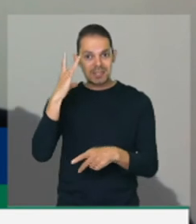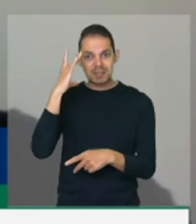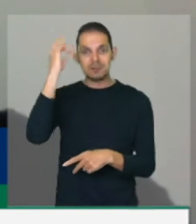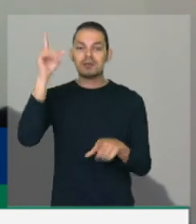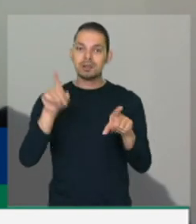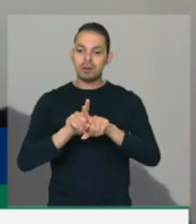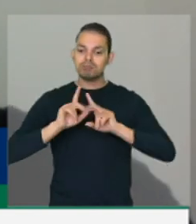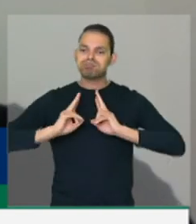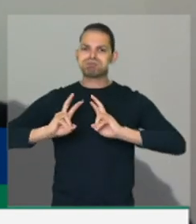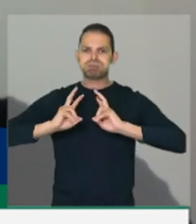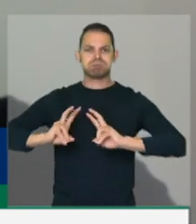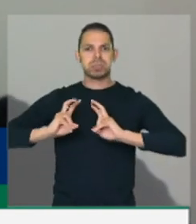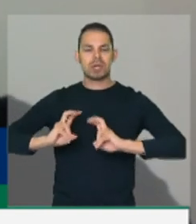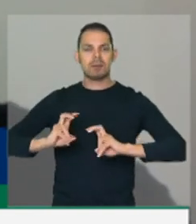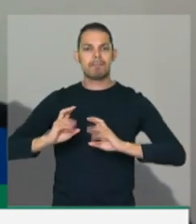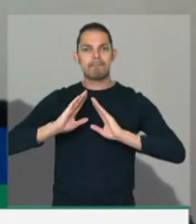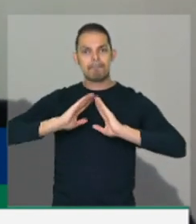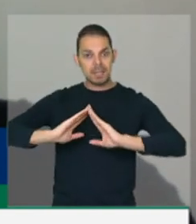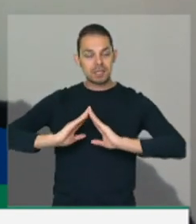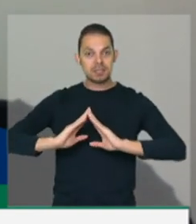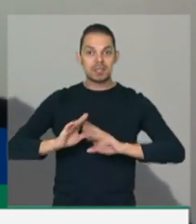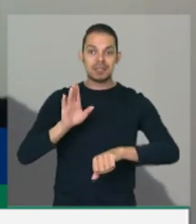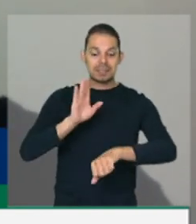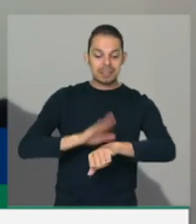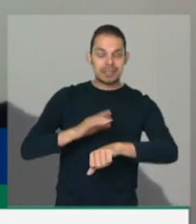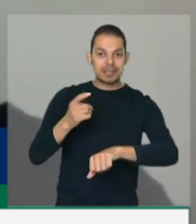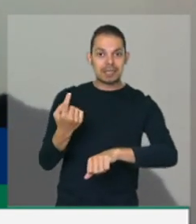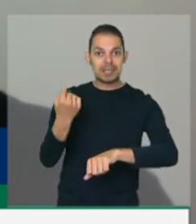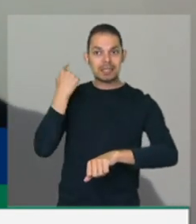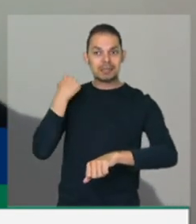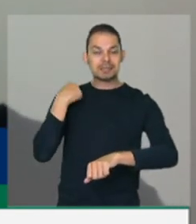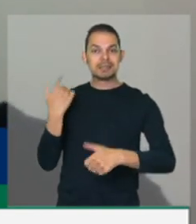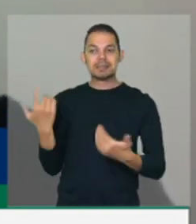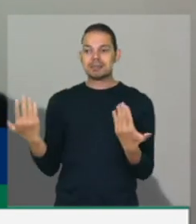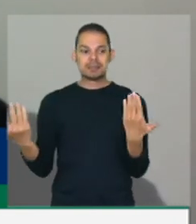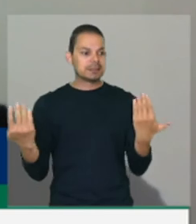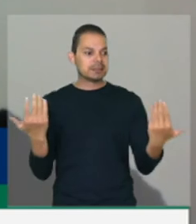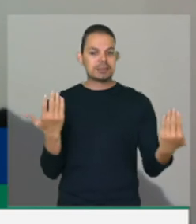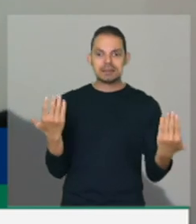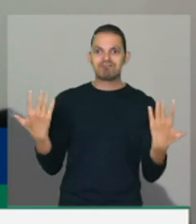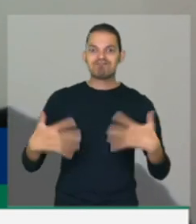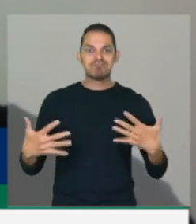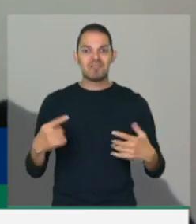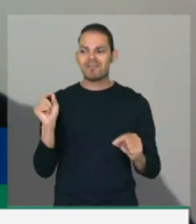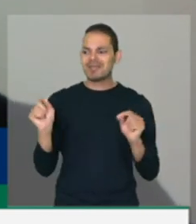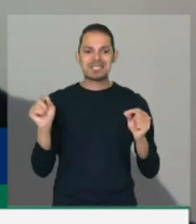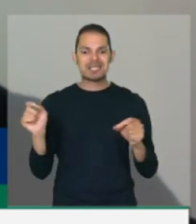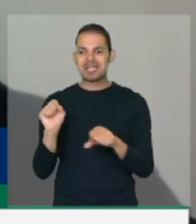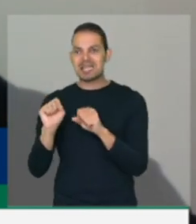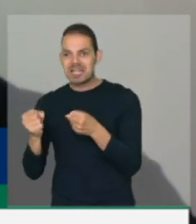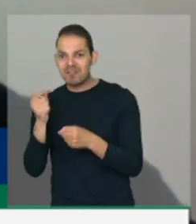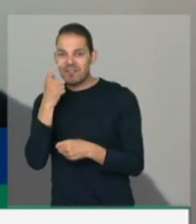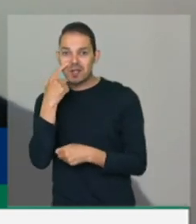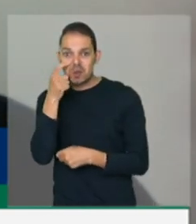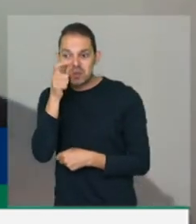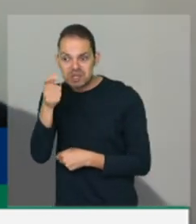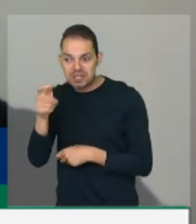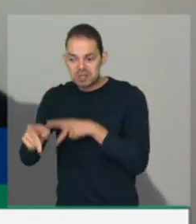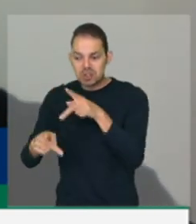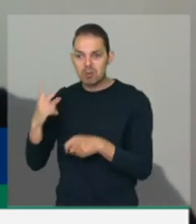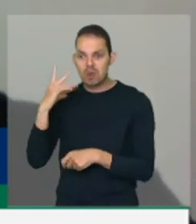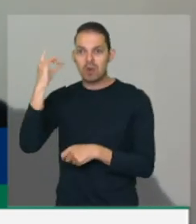cobrava. Portanto, naquele momento fica muito complicado. Você fica entre a cruz e a espada. O que faço? Defendo os interesses do meu eleitorado, pois